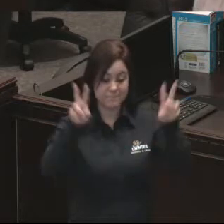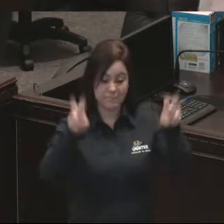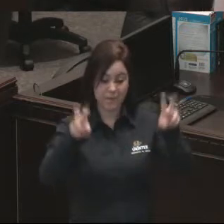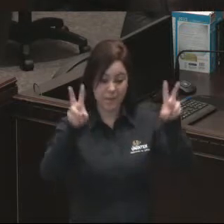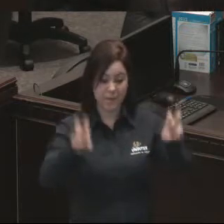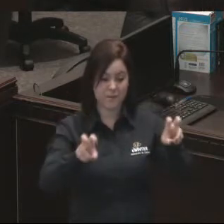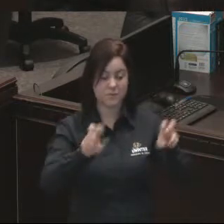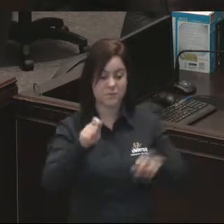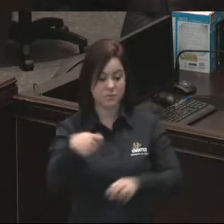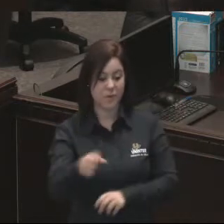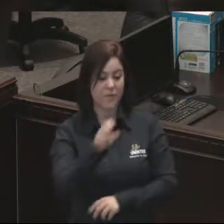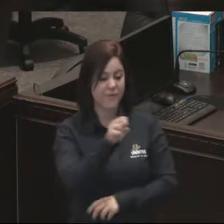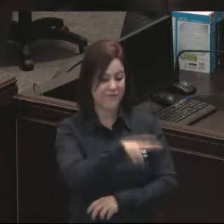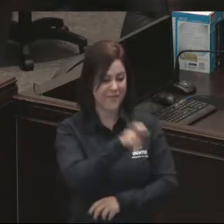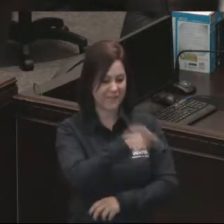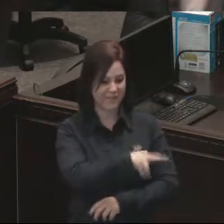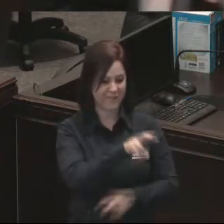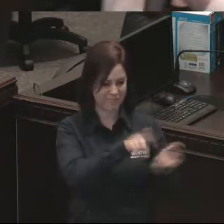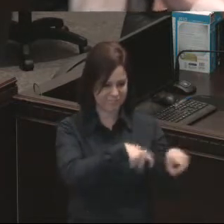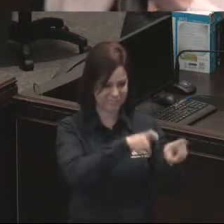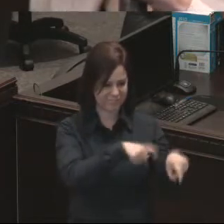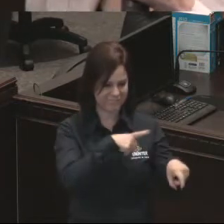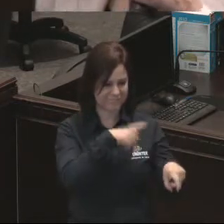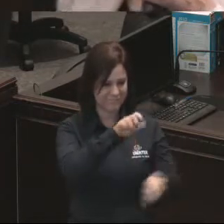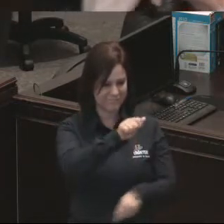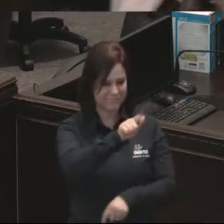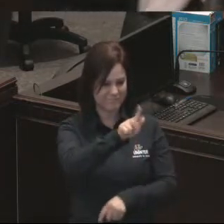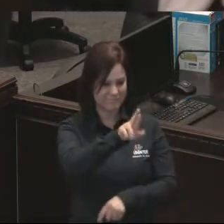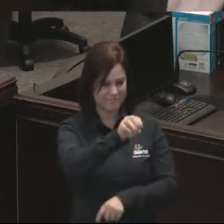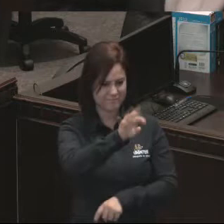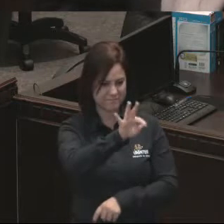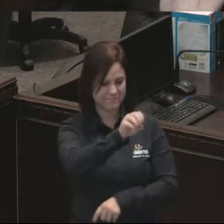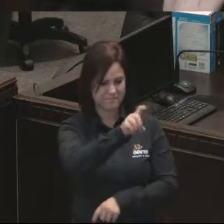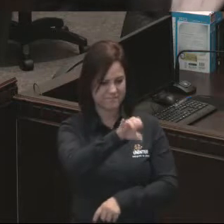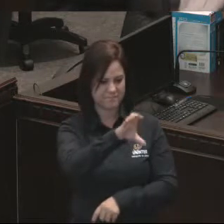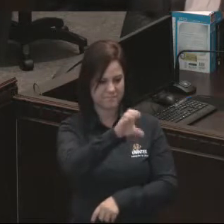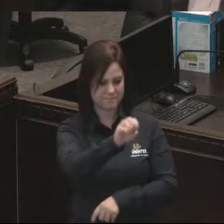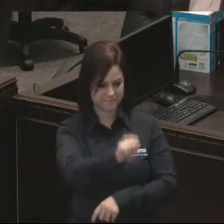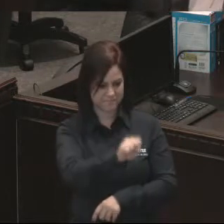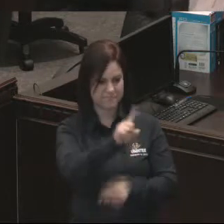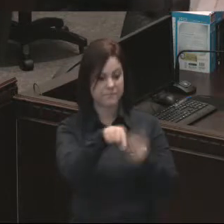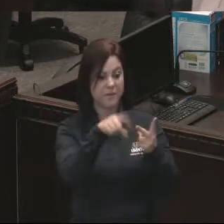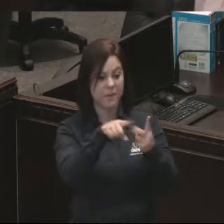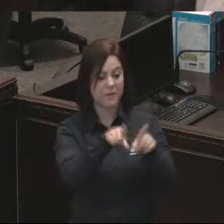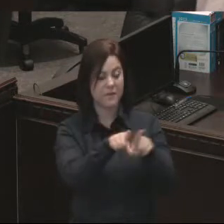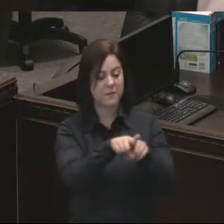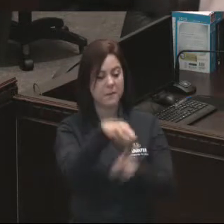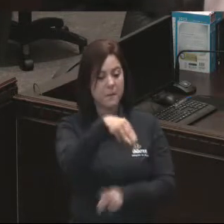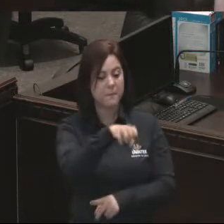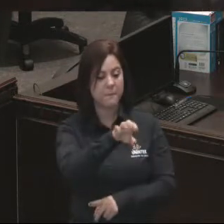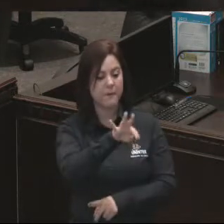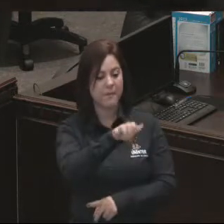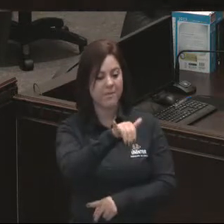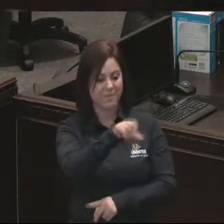metais. E, na sequência, então, a professora Alexandre fará a apresentação dos fármacos, né, no meio ambiente também,